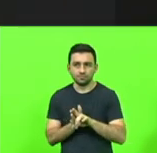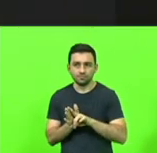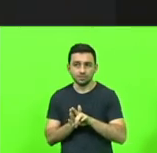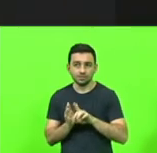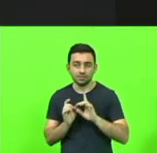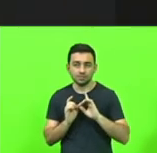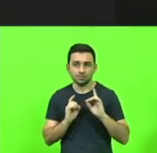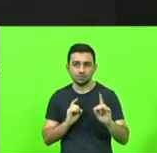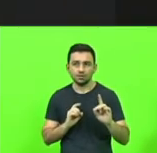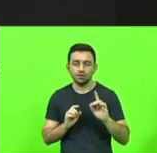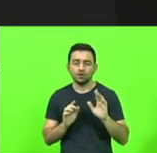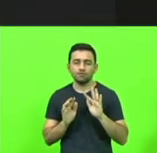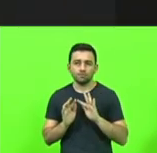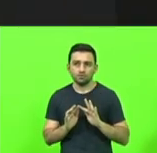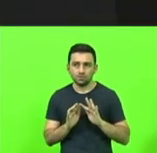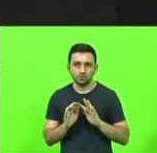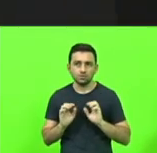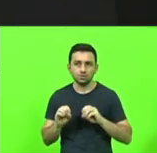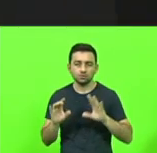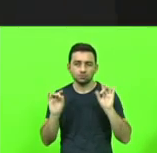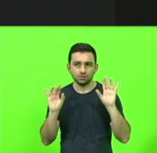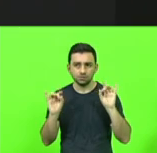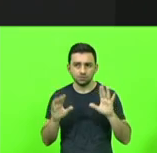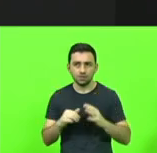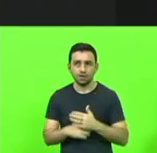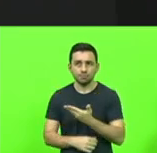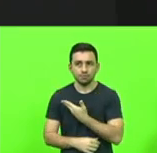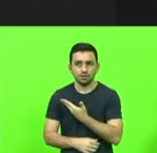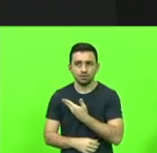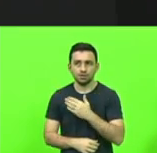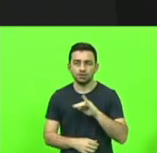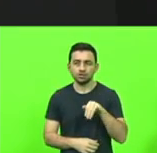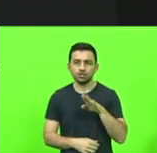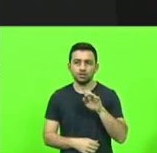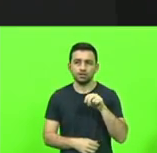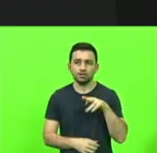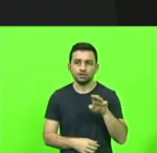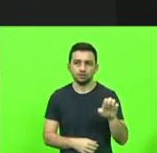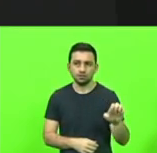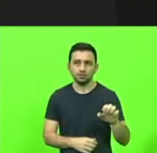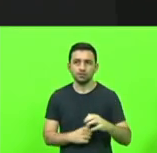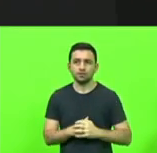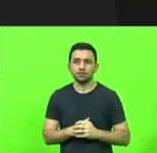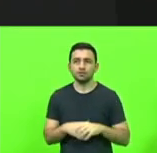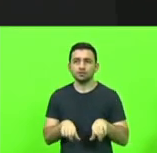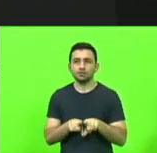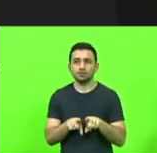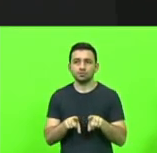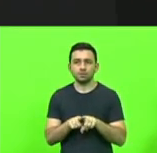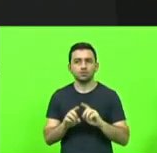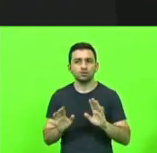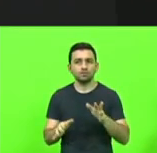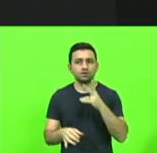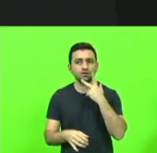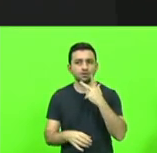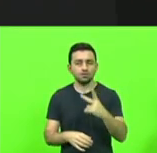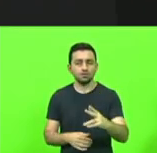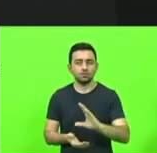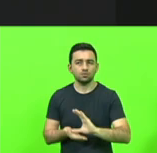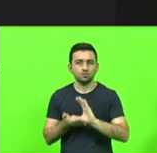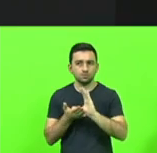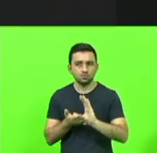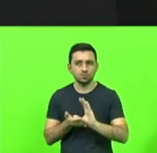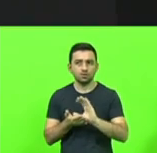Fundação de Educação Especial, nossa amiga Giane Rau Propsleite. O já citado Conselho Regional de